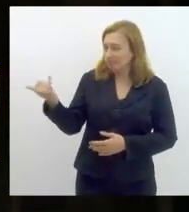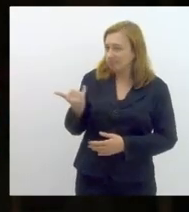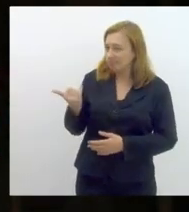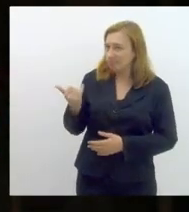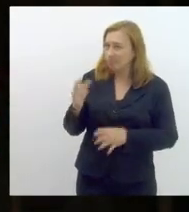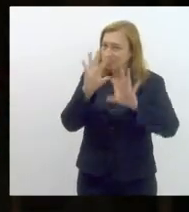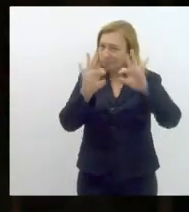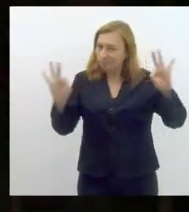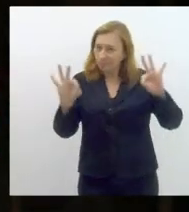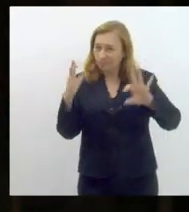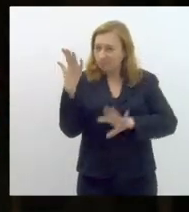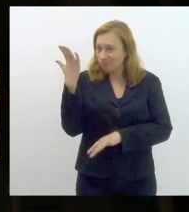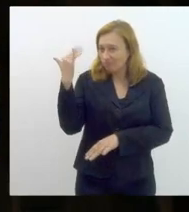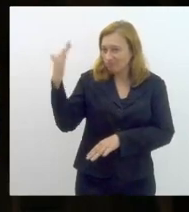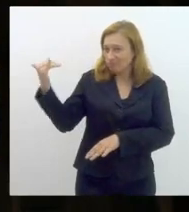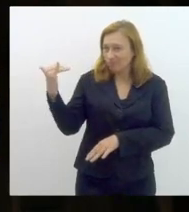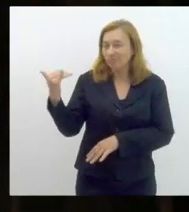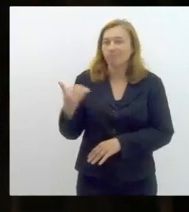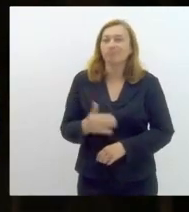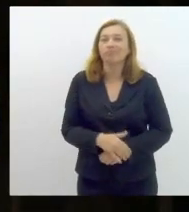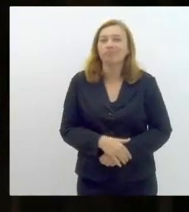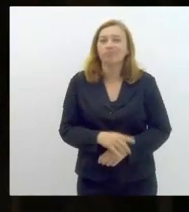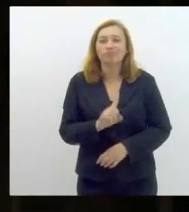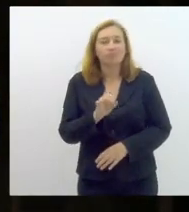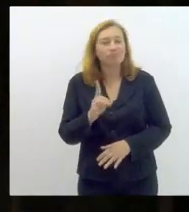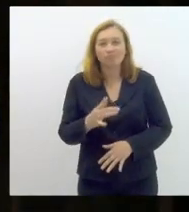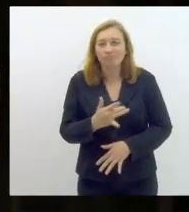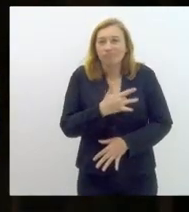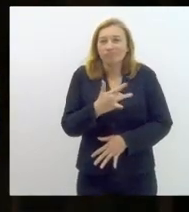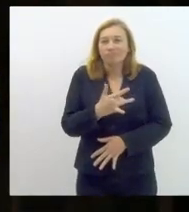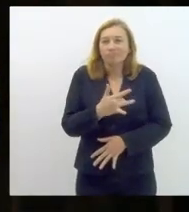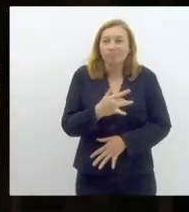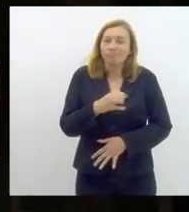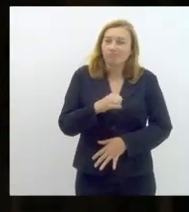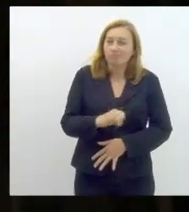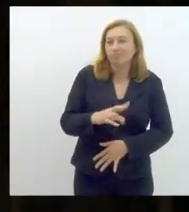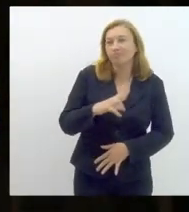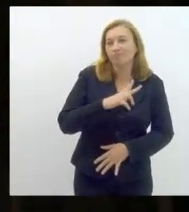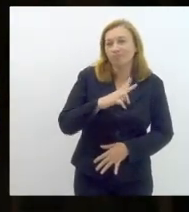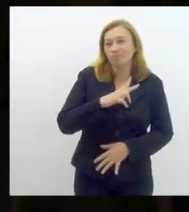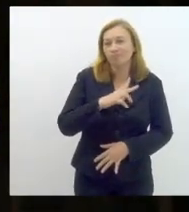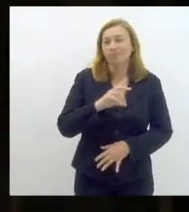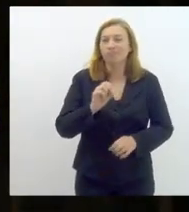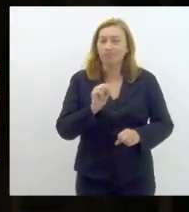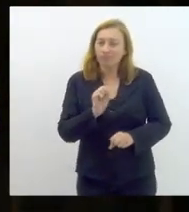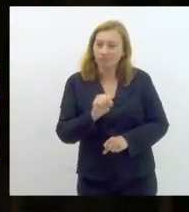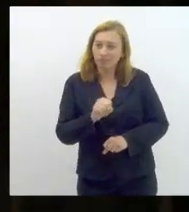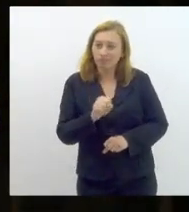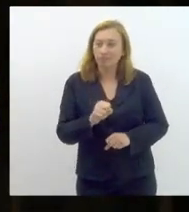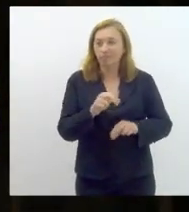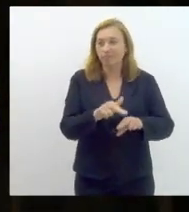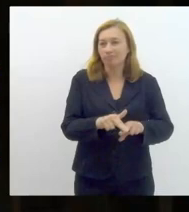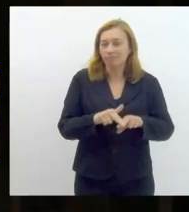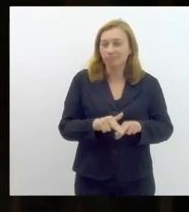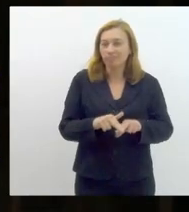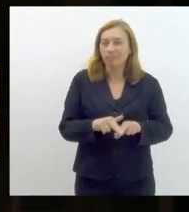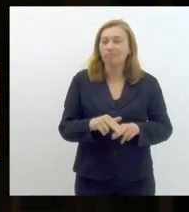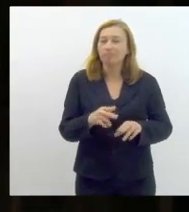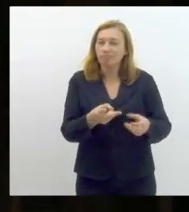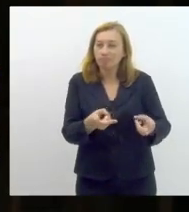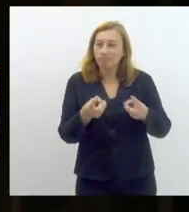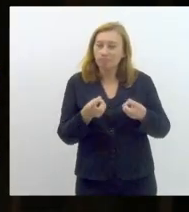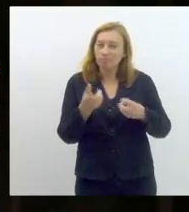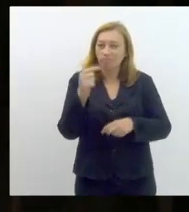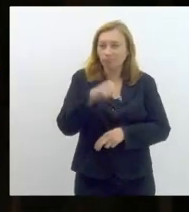ele já disse, mas só que se ele não disse ainda, ele vai dizer, não se apaixone por si mesmo, se apaixone por causas. Eu percebi que aqui era o meu